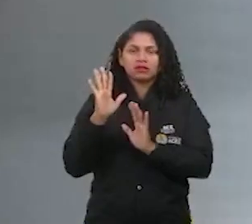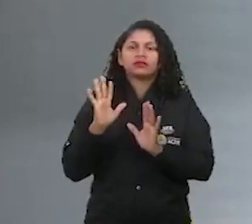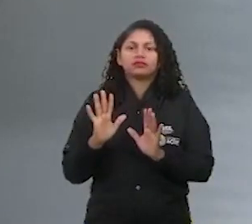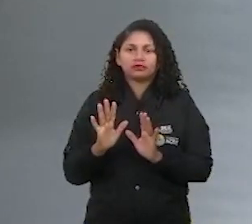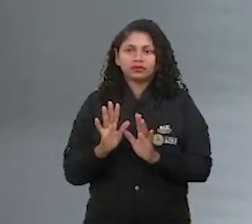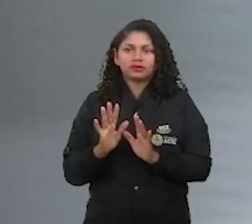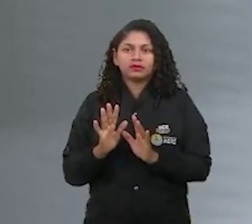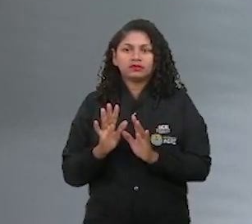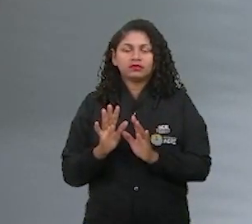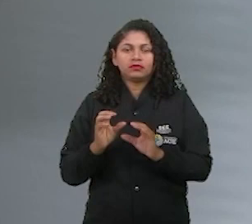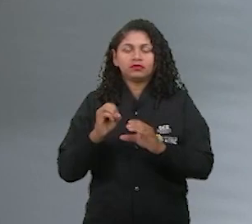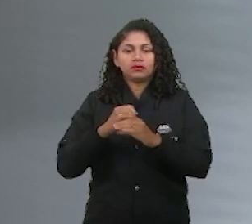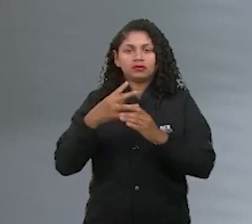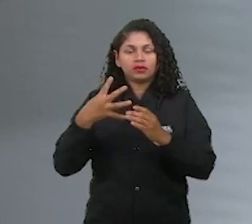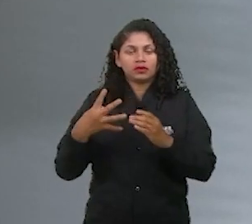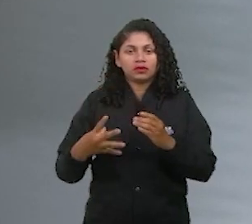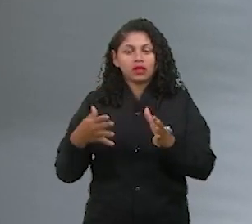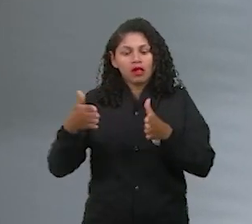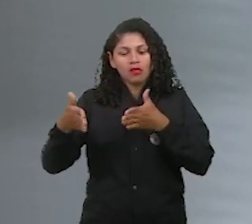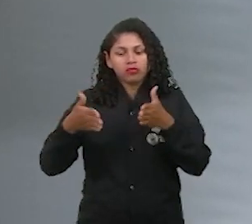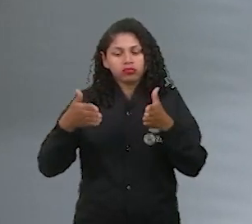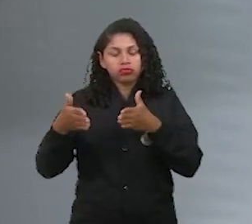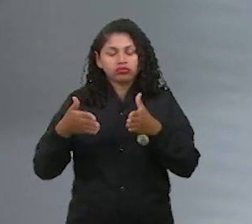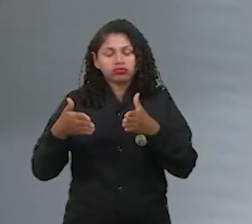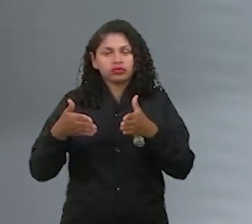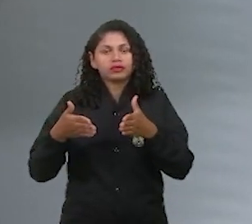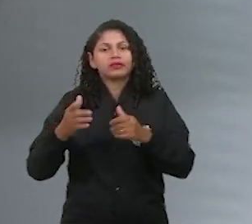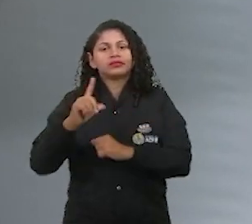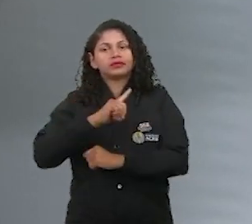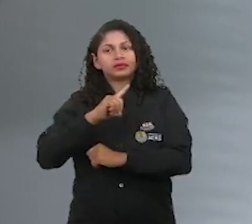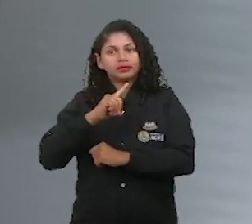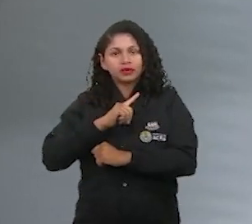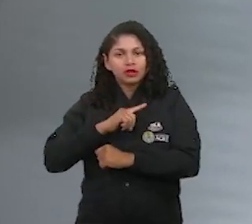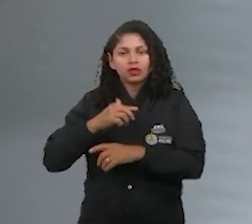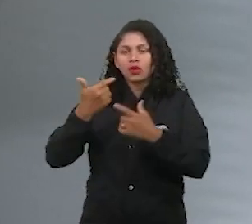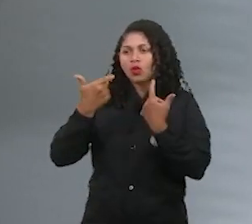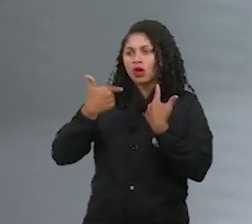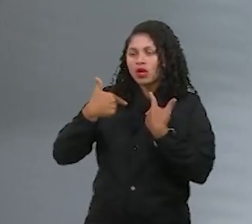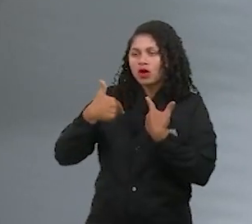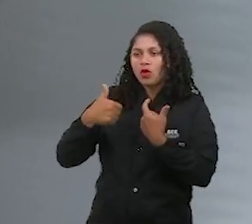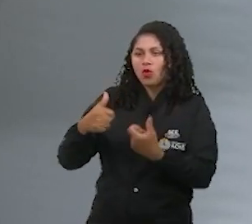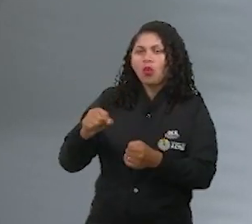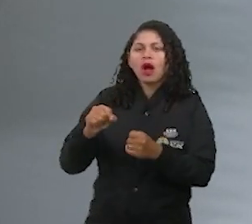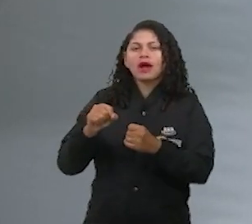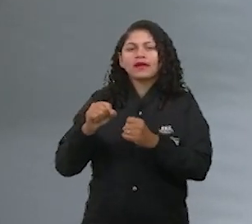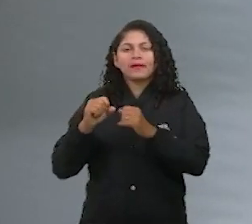das características dele é trabalhar uma linguagem mais coloquial, uma linguagem mais